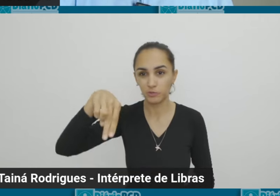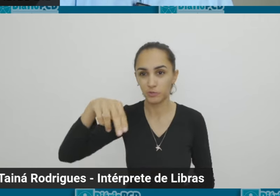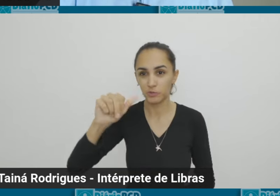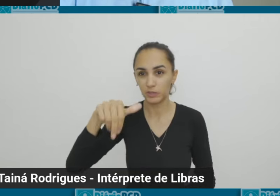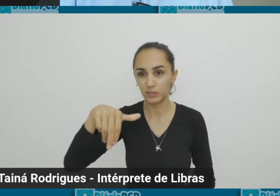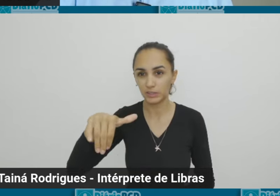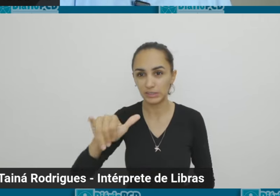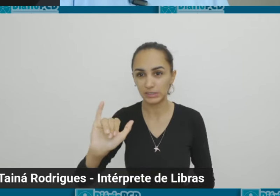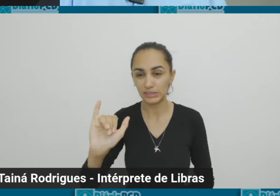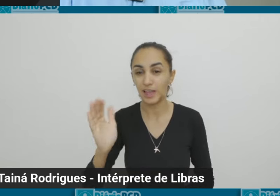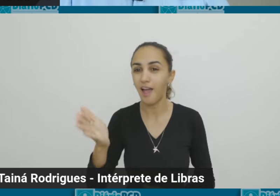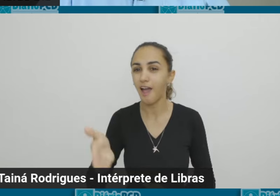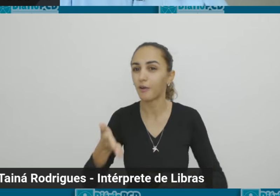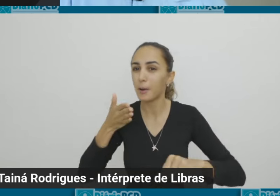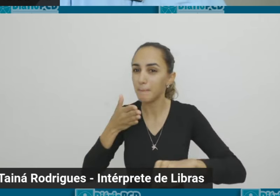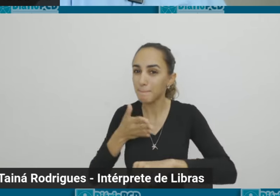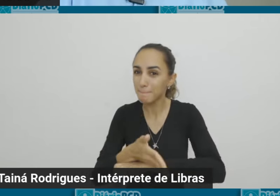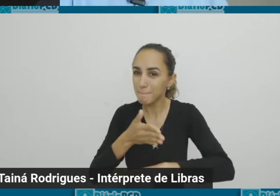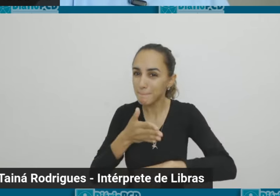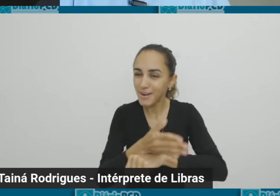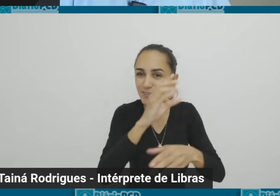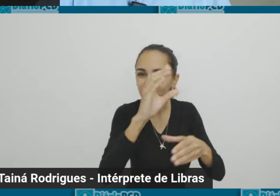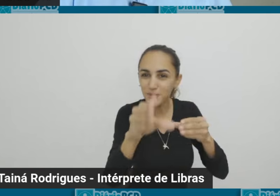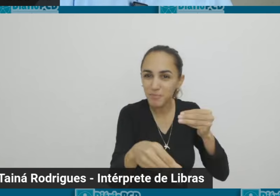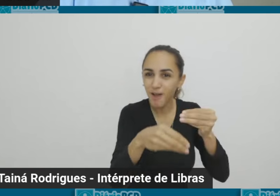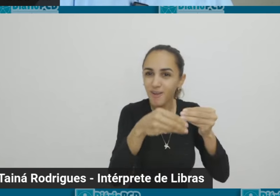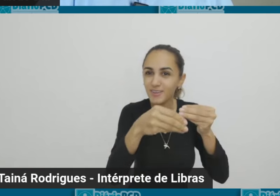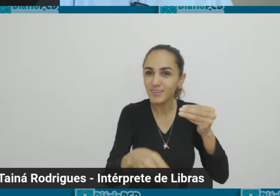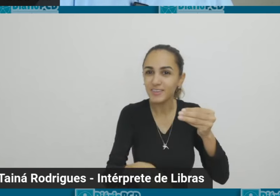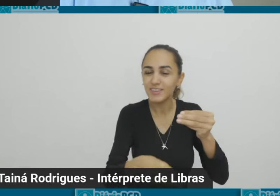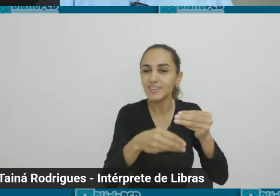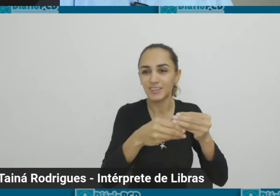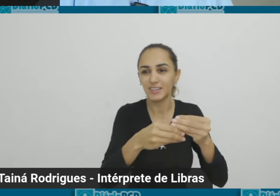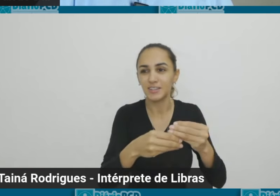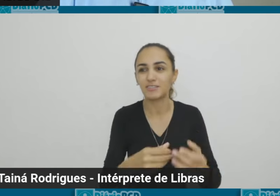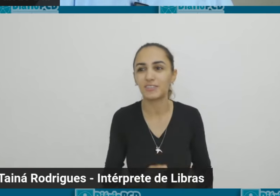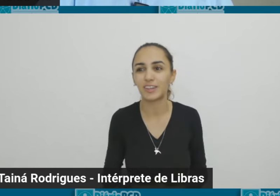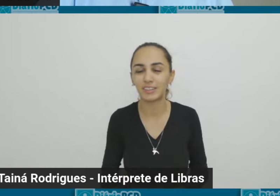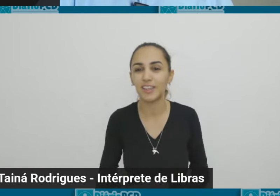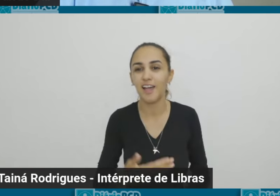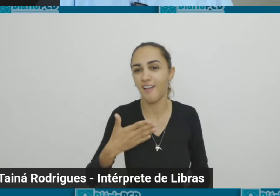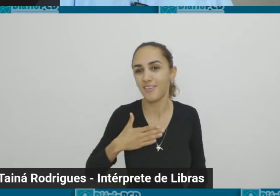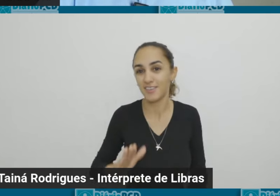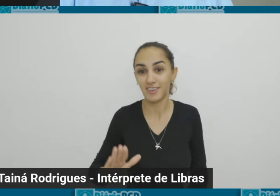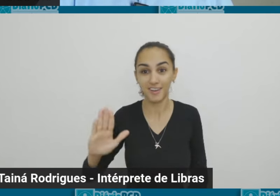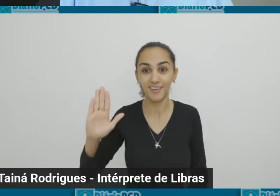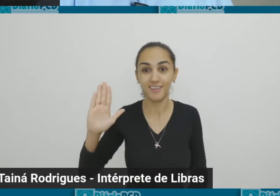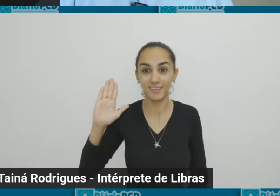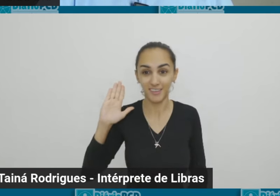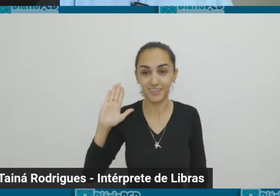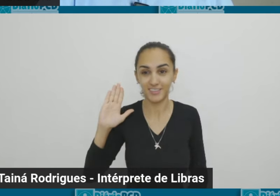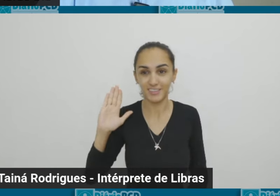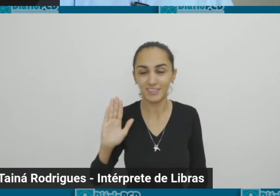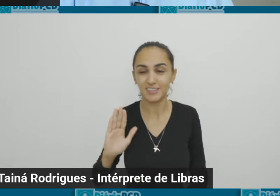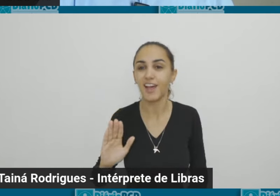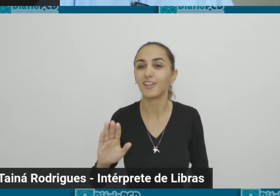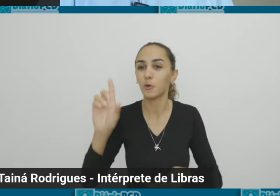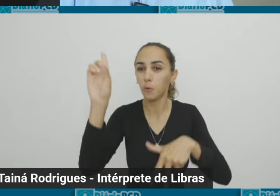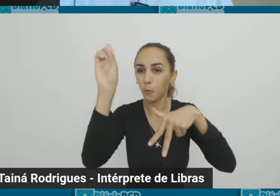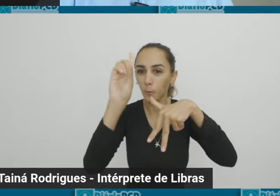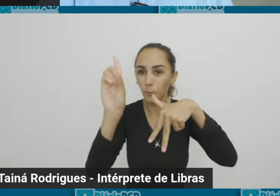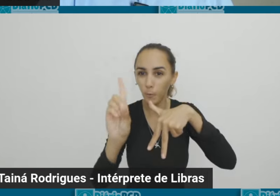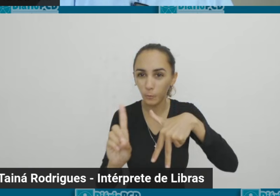participa agora, incrementa agora o número de candidatos e candidatas com deficiência